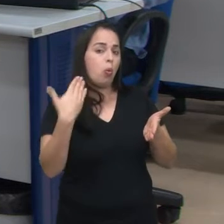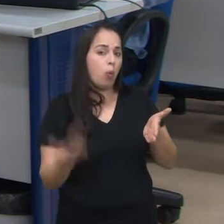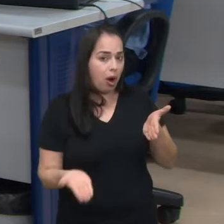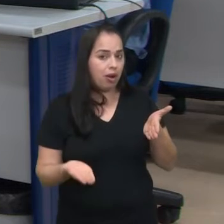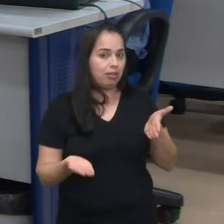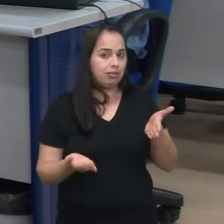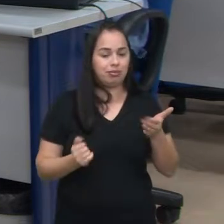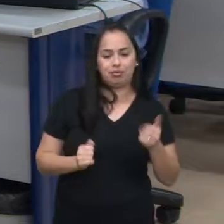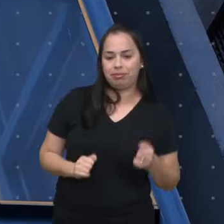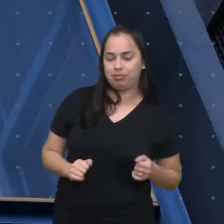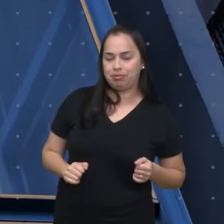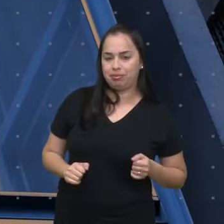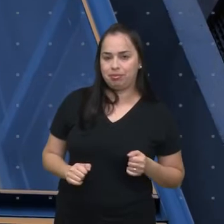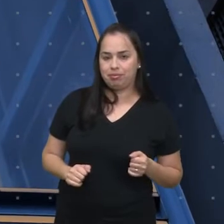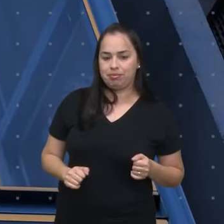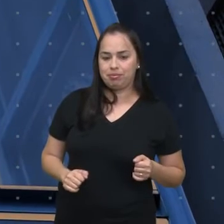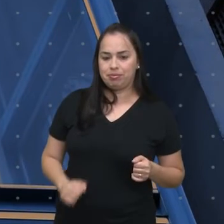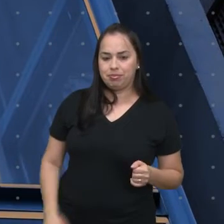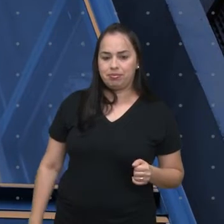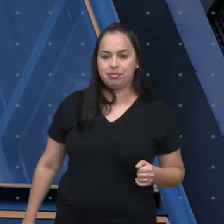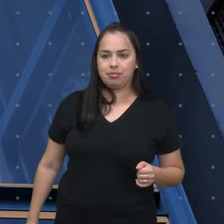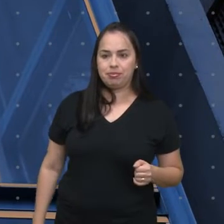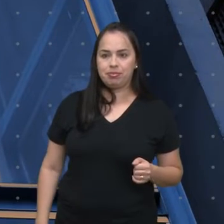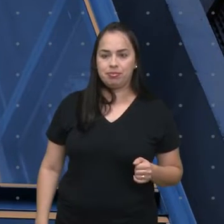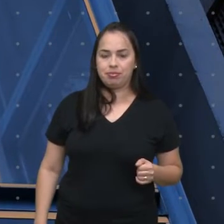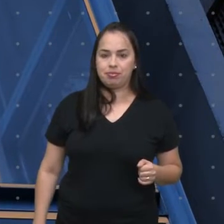pelo PAT de São José